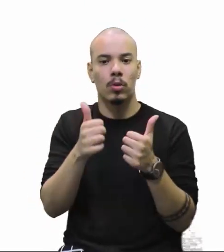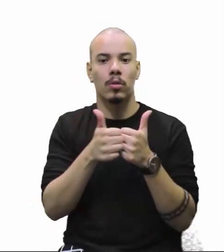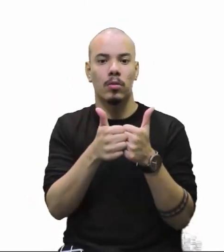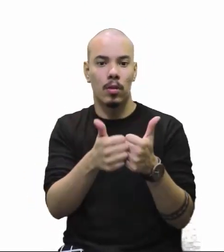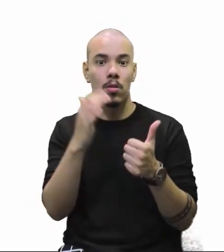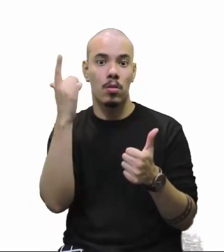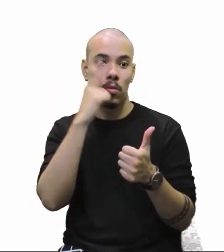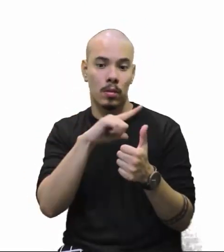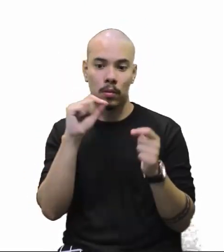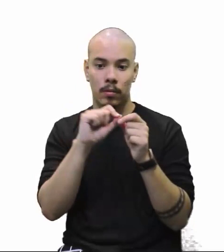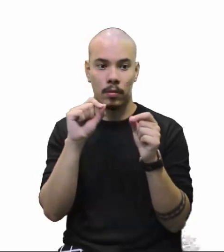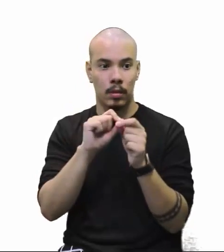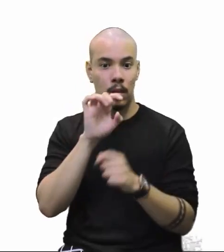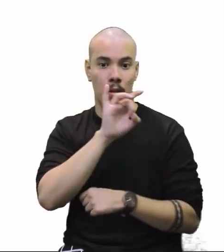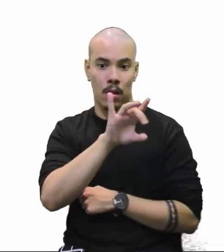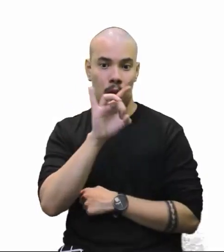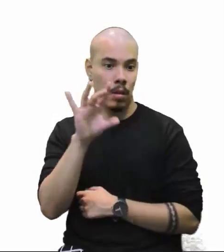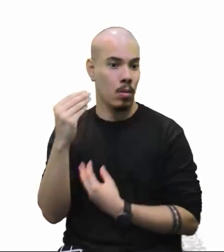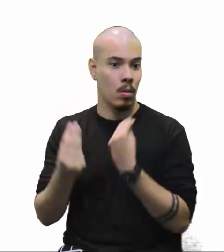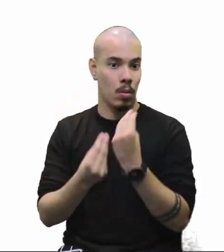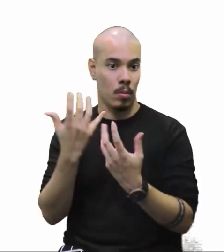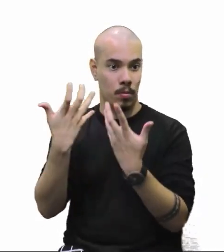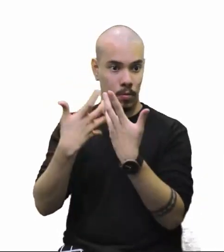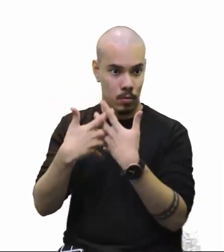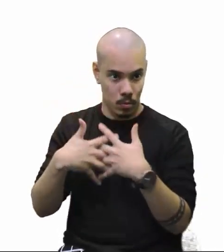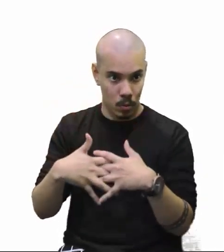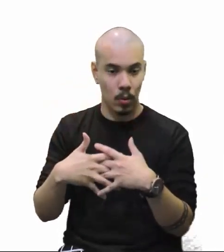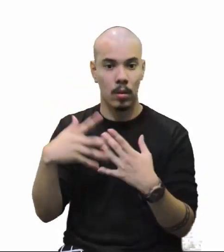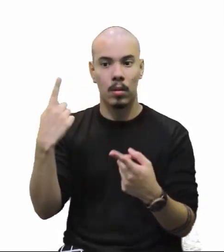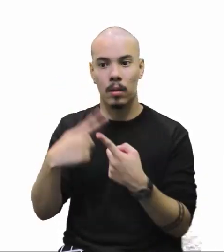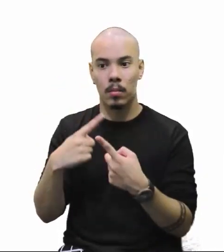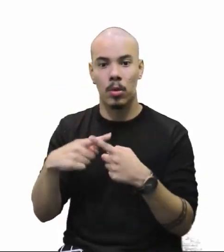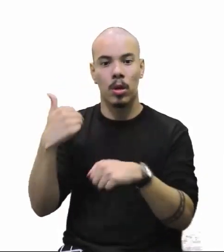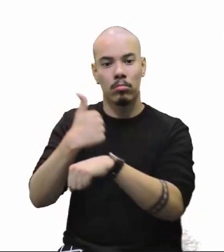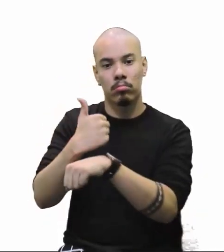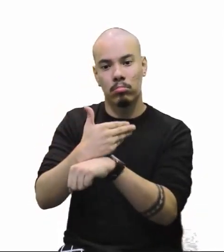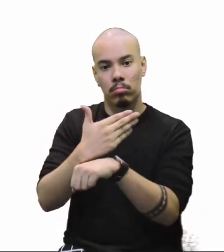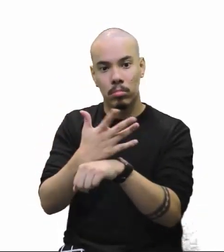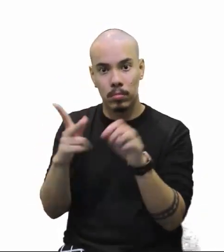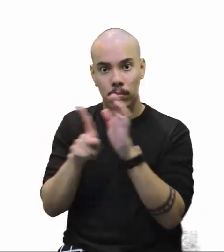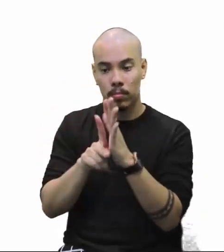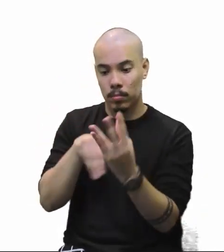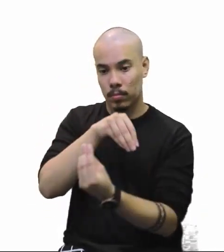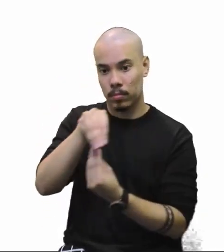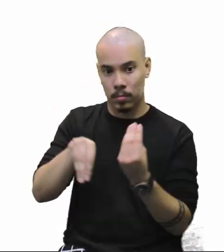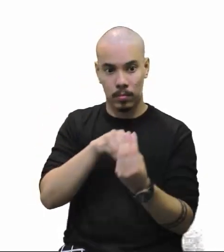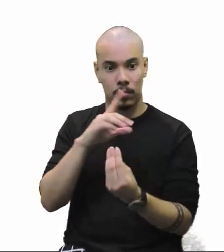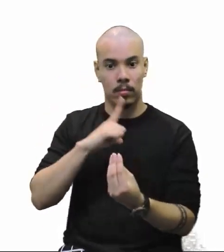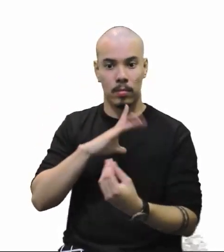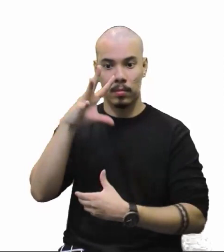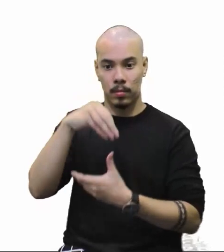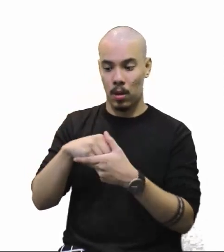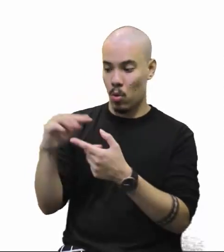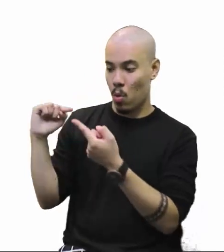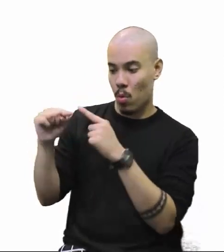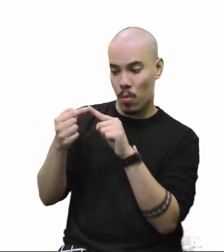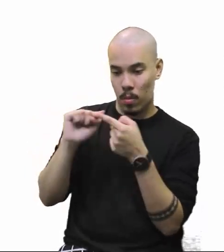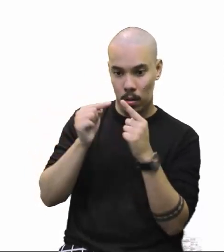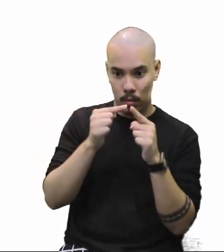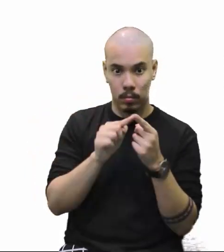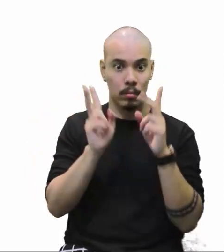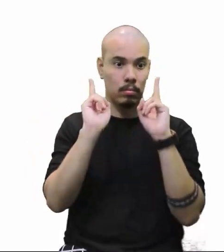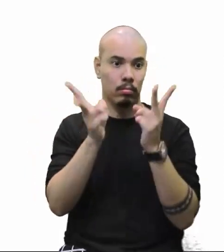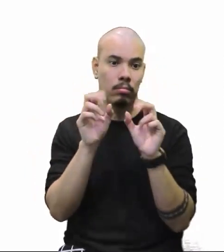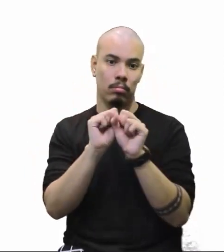série quanto em paralelo, né? Uma associação mista de resistores consiste em uma combinação em um